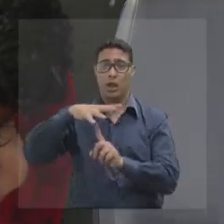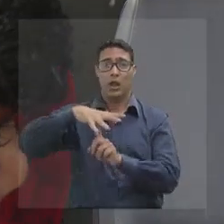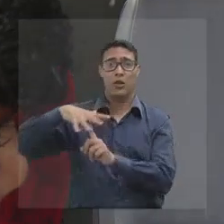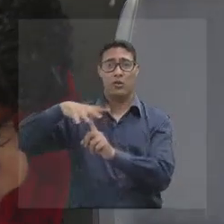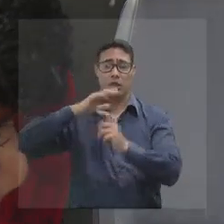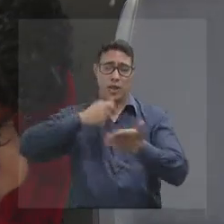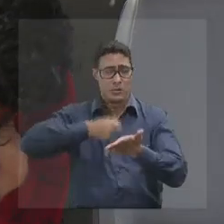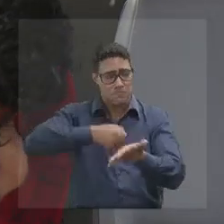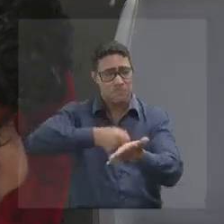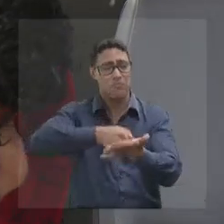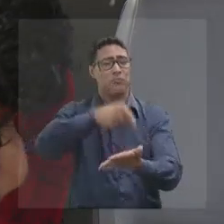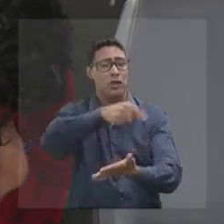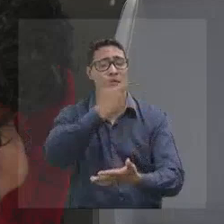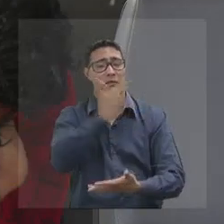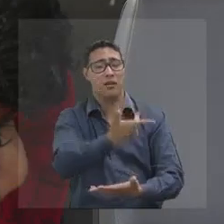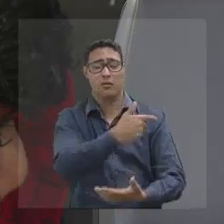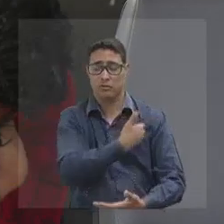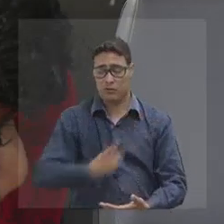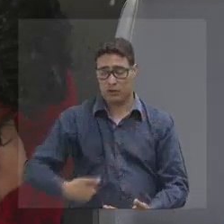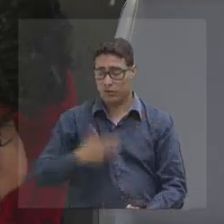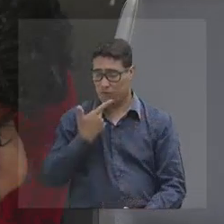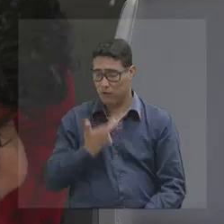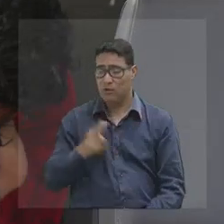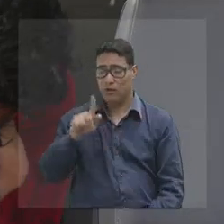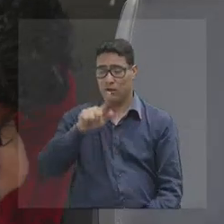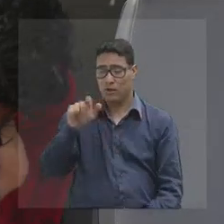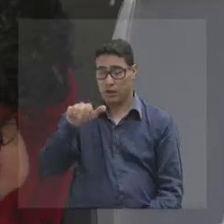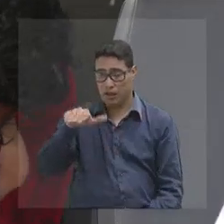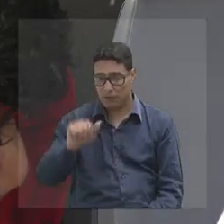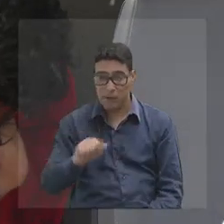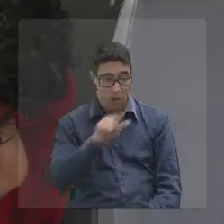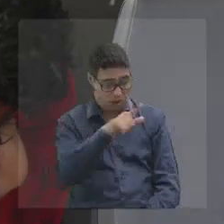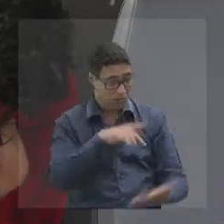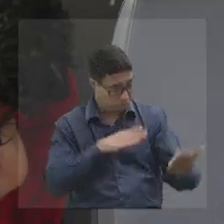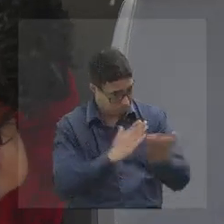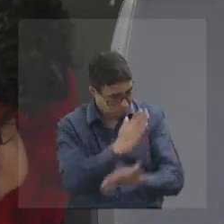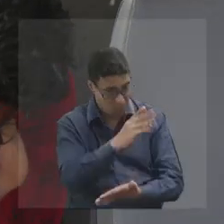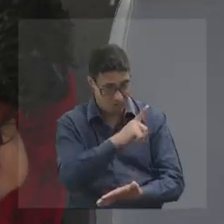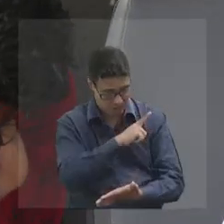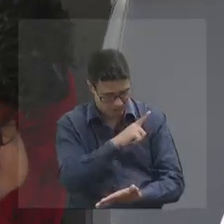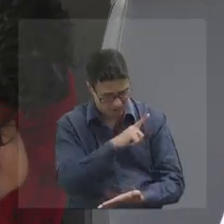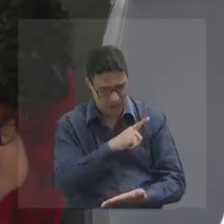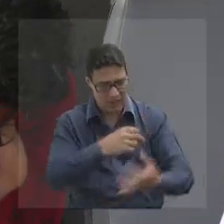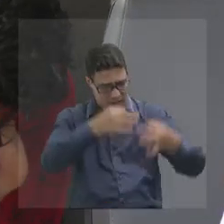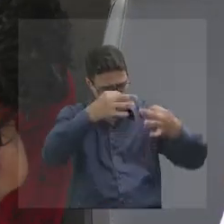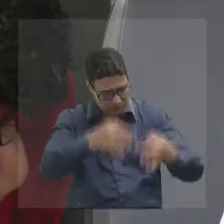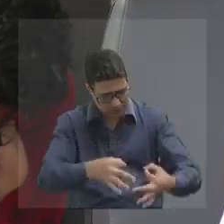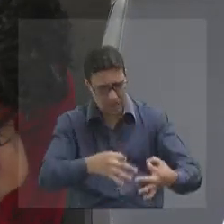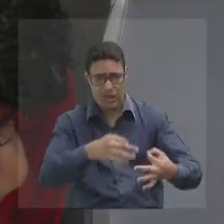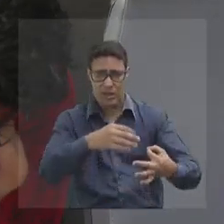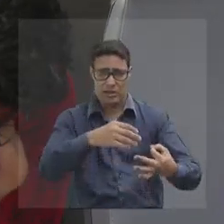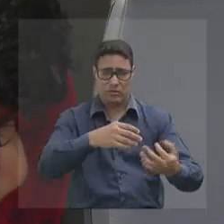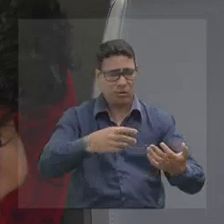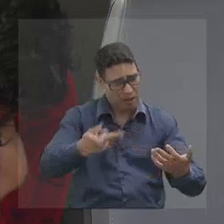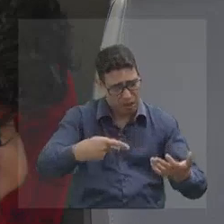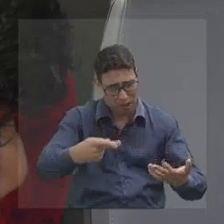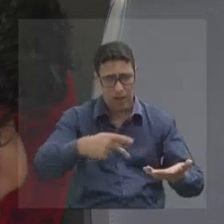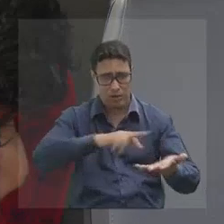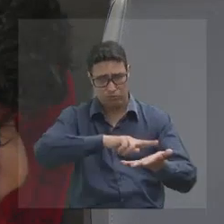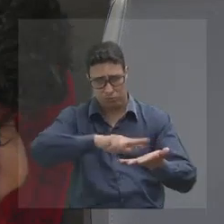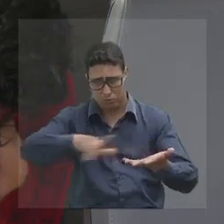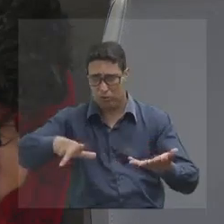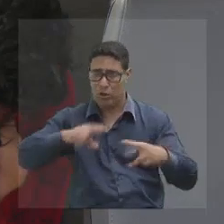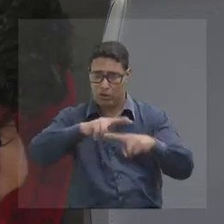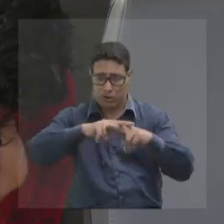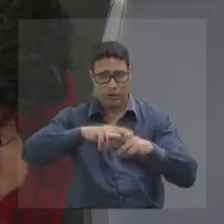no caso da Serra do Curral ele falou que se ficar comprovado que existe regularidade e moralidade no caso da